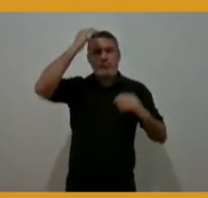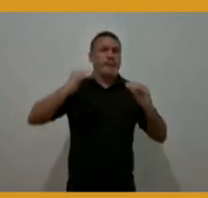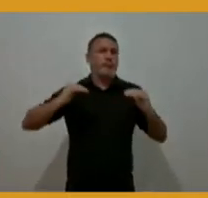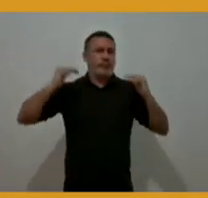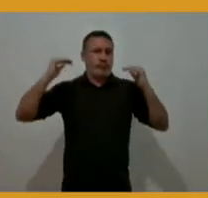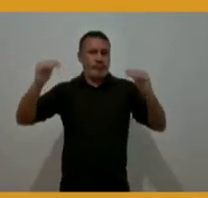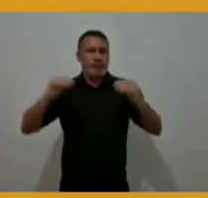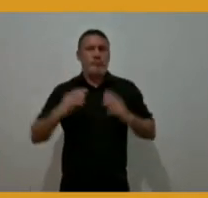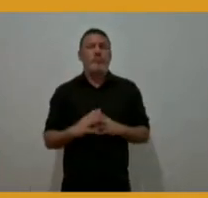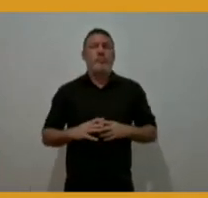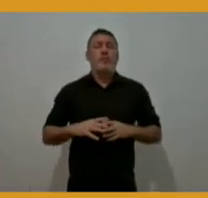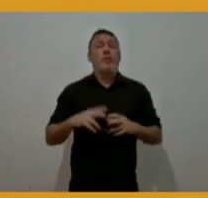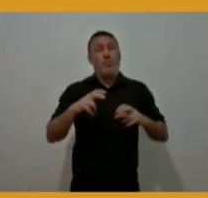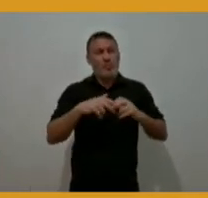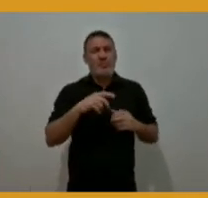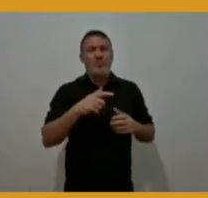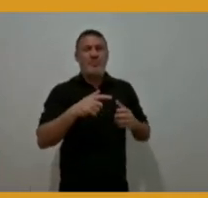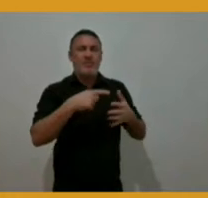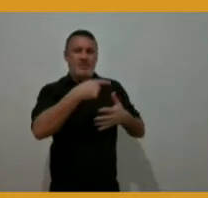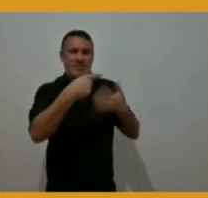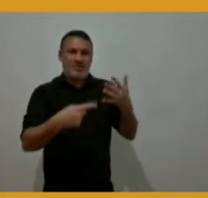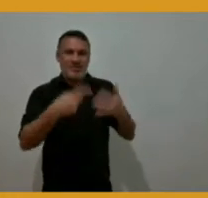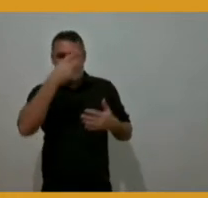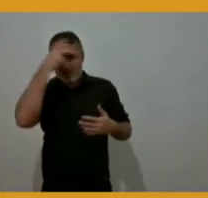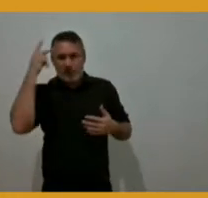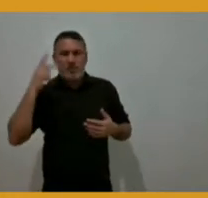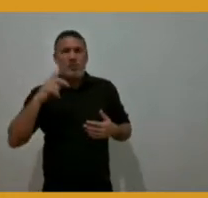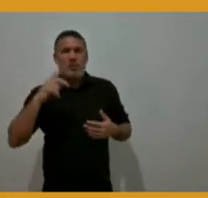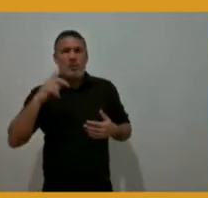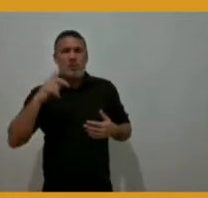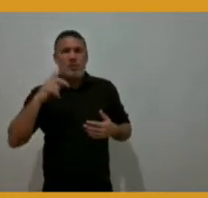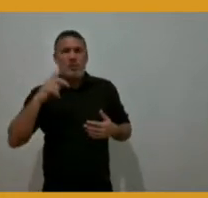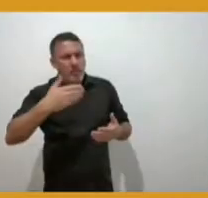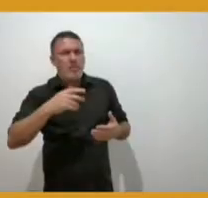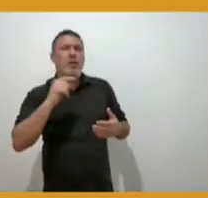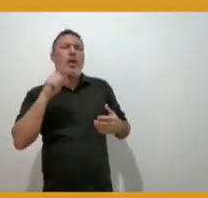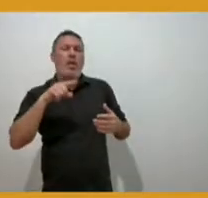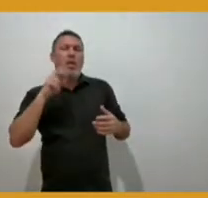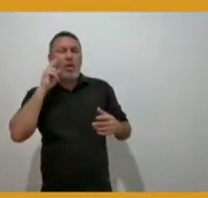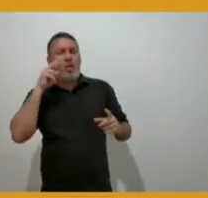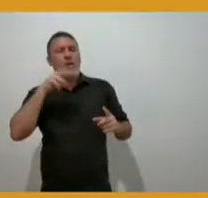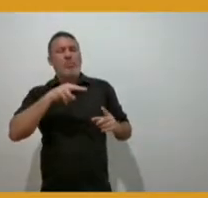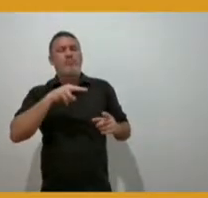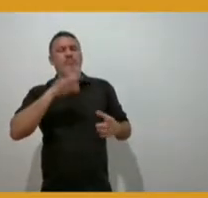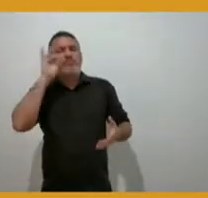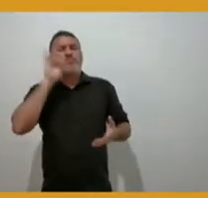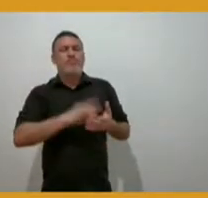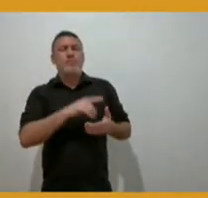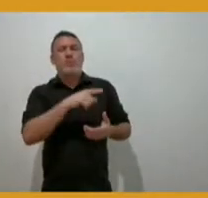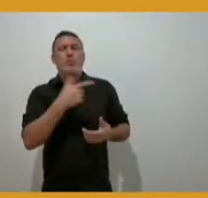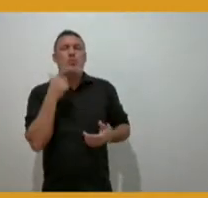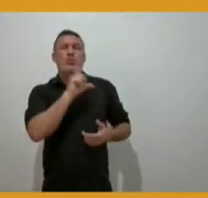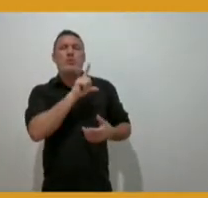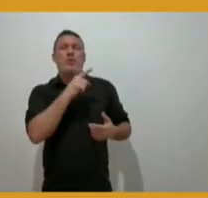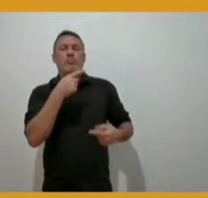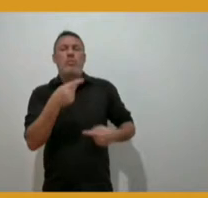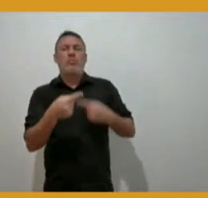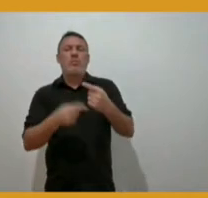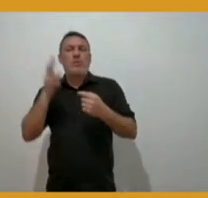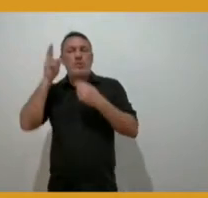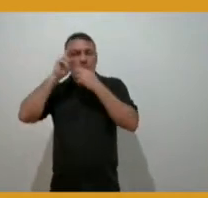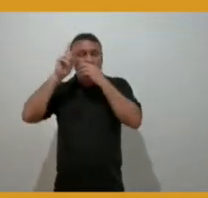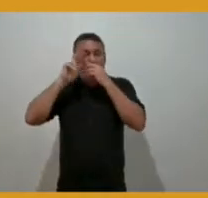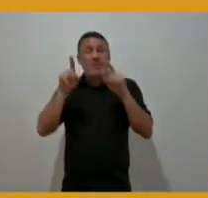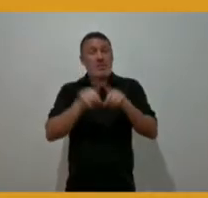Homenageá-los é reconhecer que o sucesso das suas trajetórias é também o sucesso capixaba, é